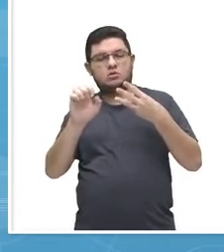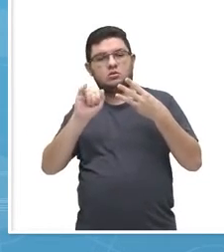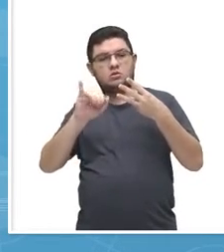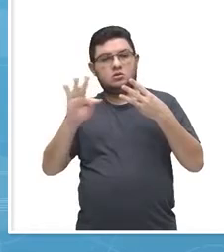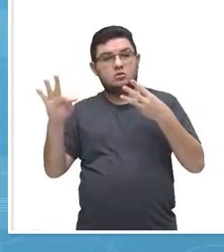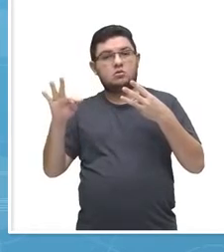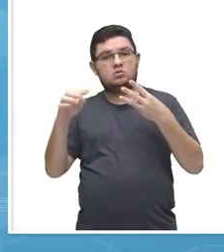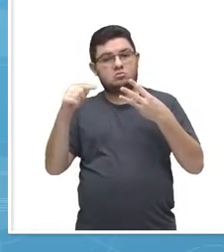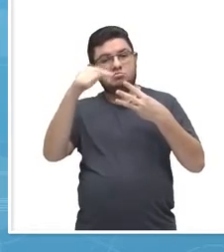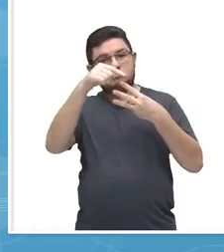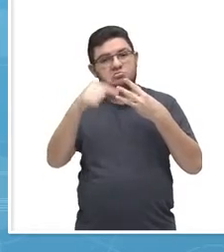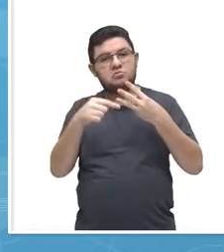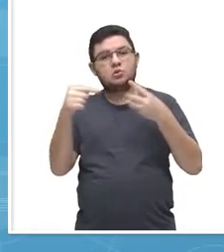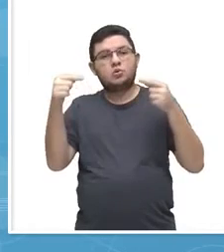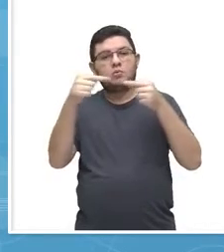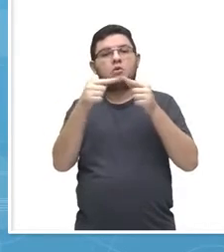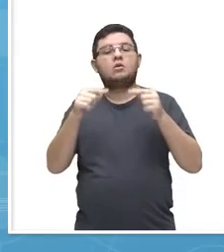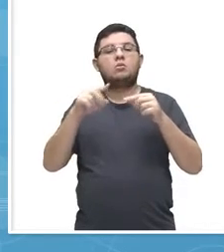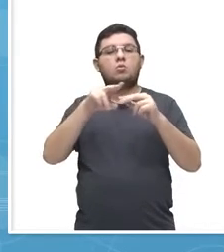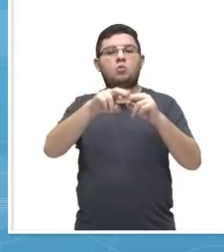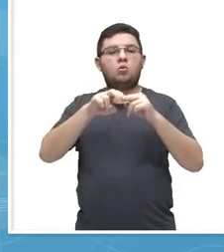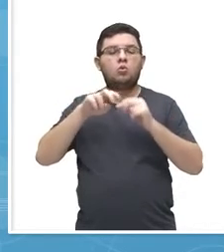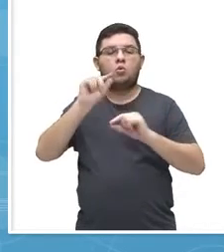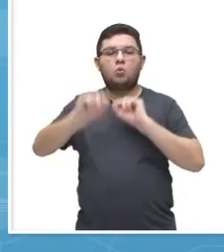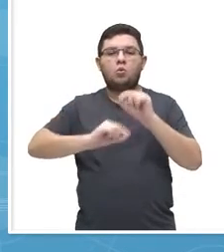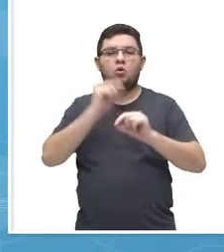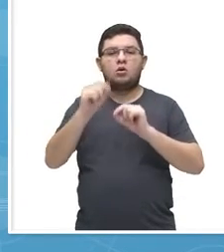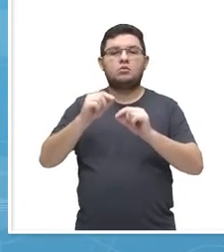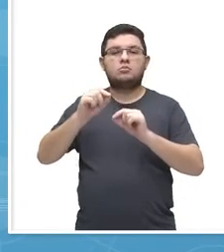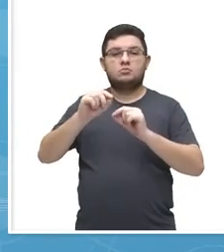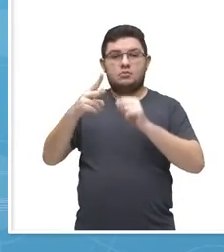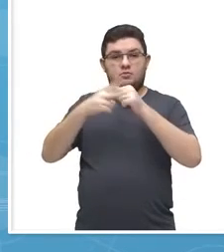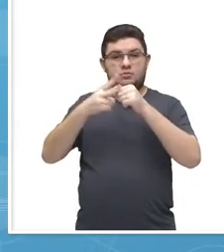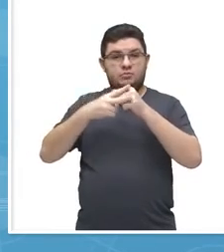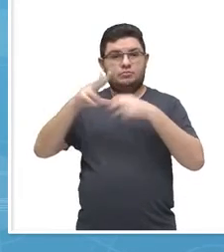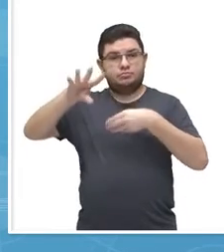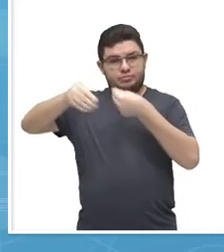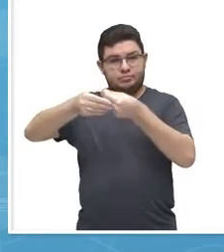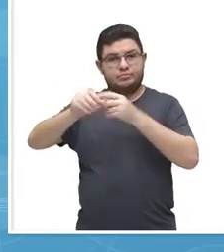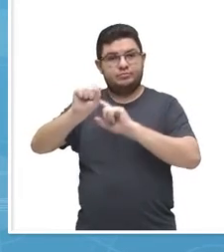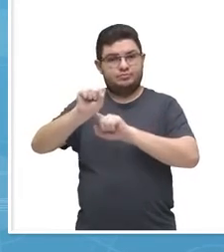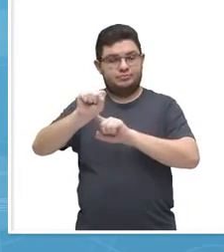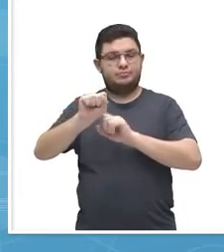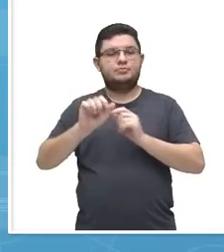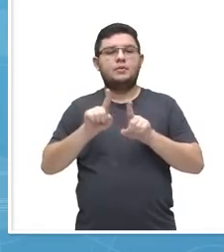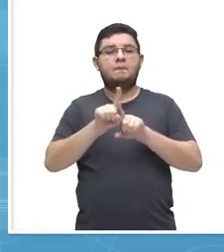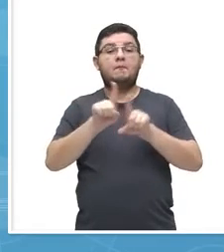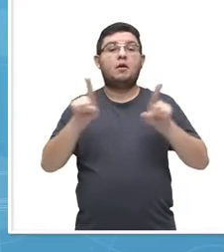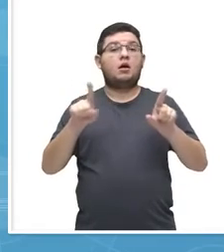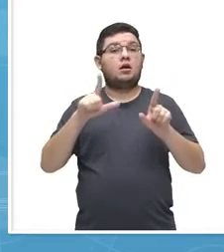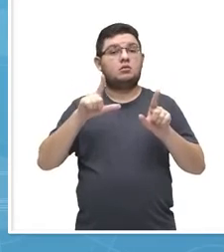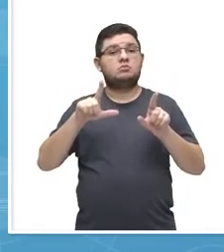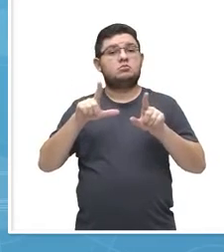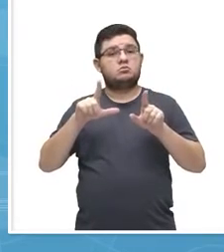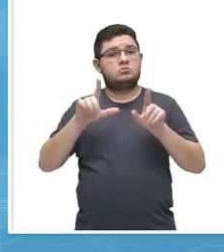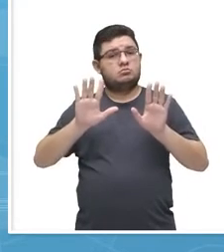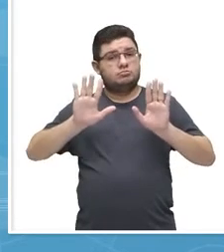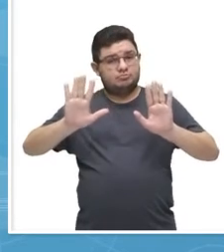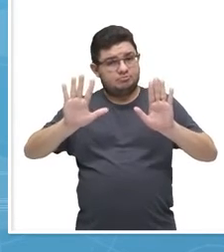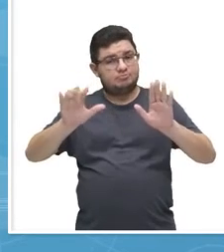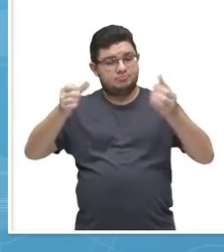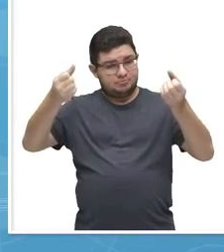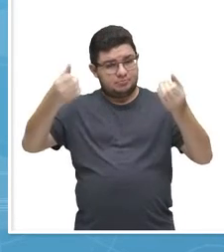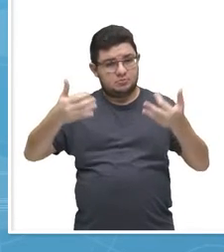aí sim você vai utilizar essa regra geral aí, certo? Mas a gente tem exceções, acompanhe